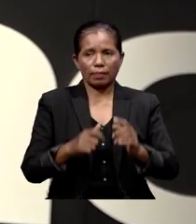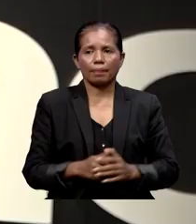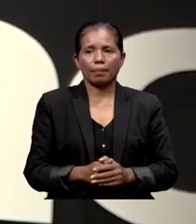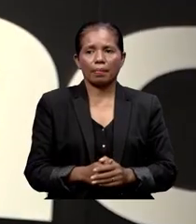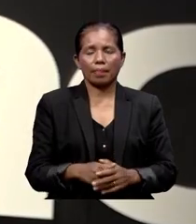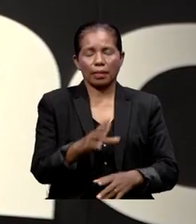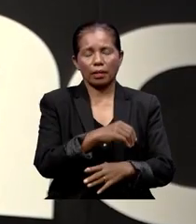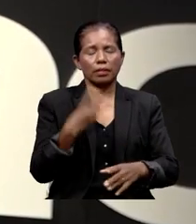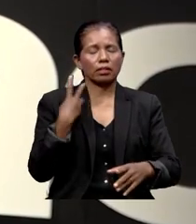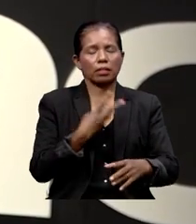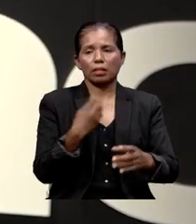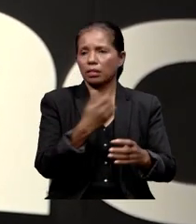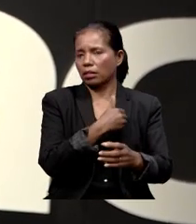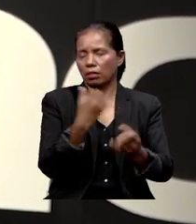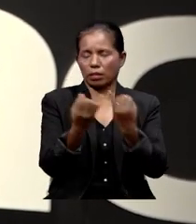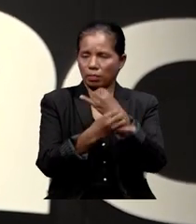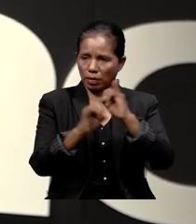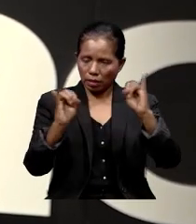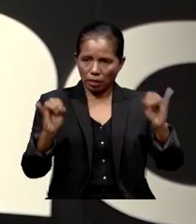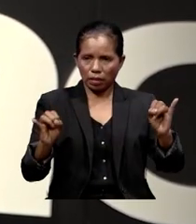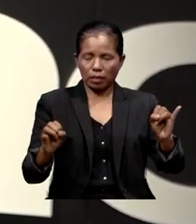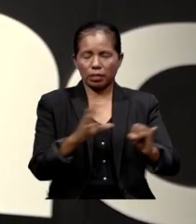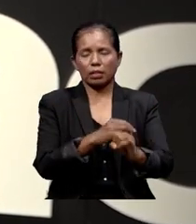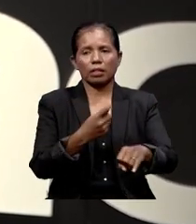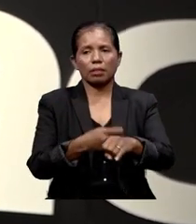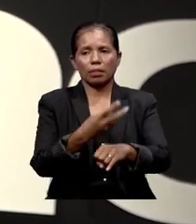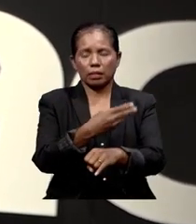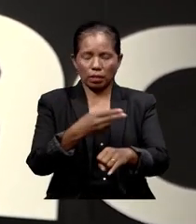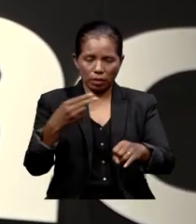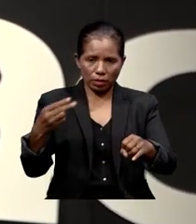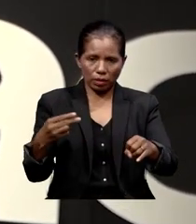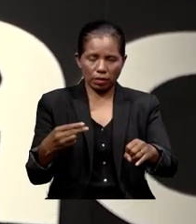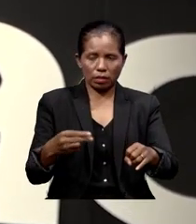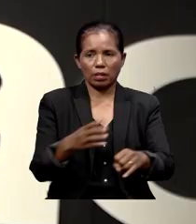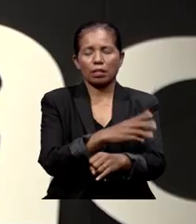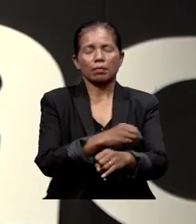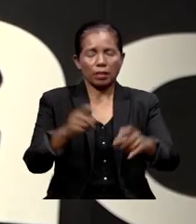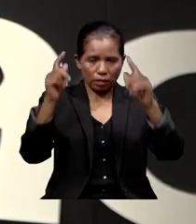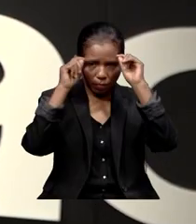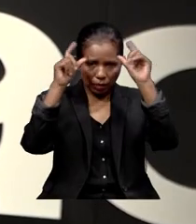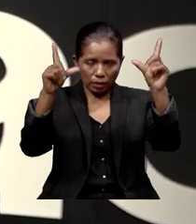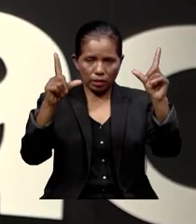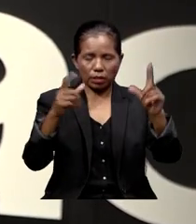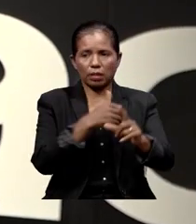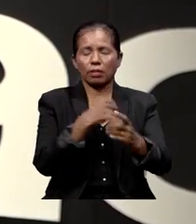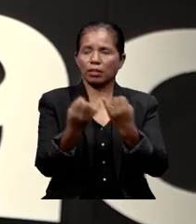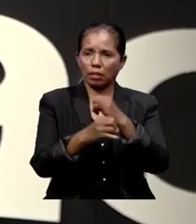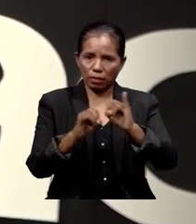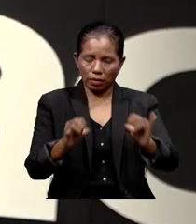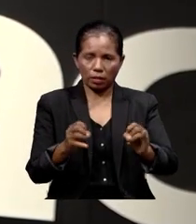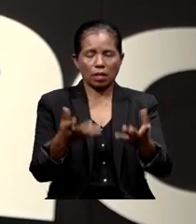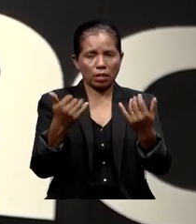antes da independência, aliás, a batalha pela autodeterminação de Timor-Leste deve-se